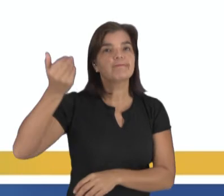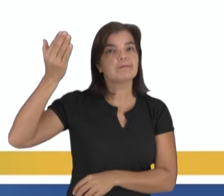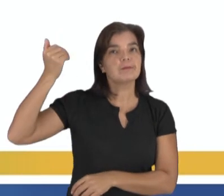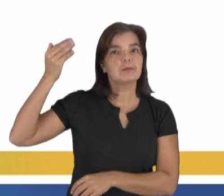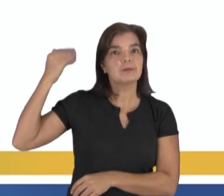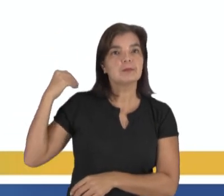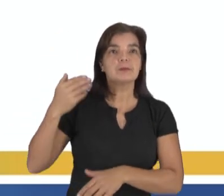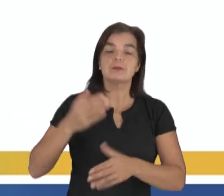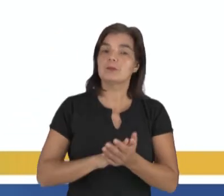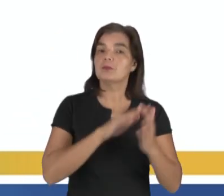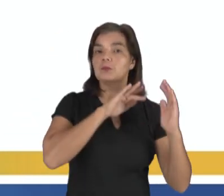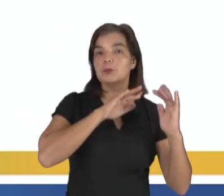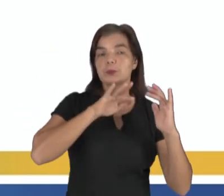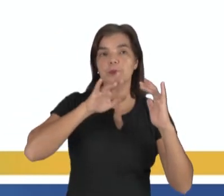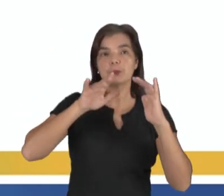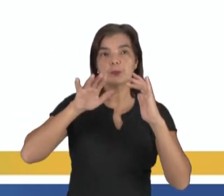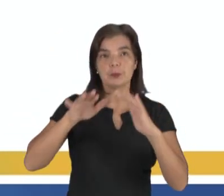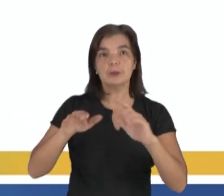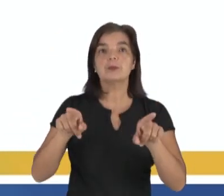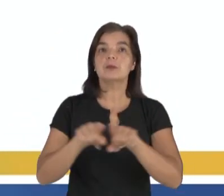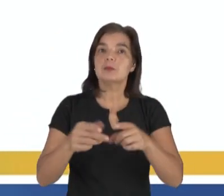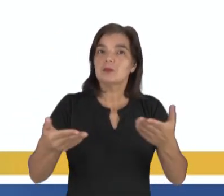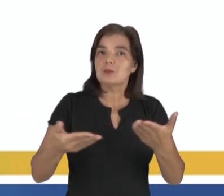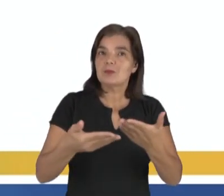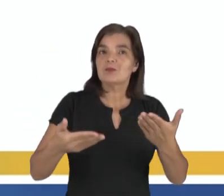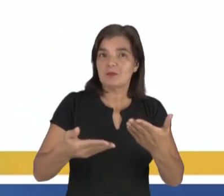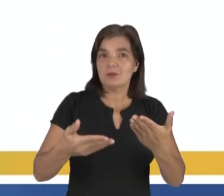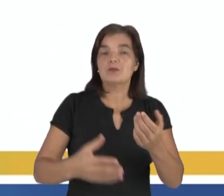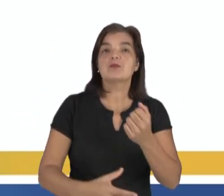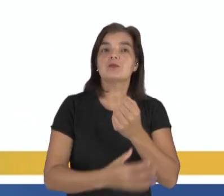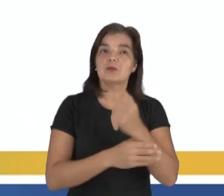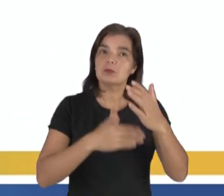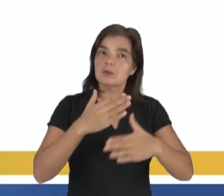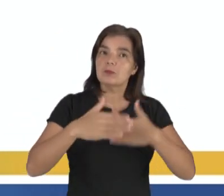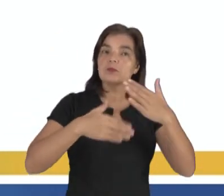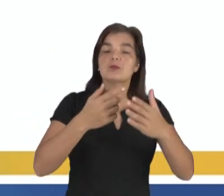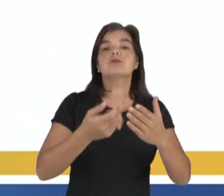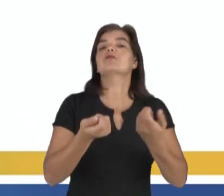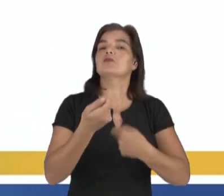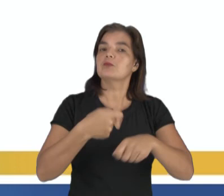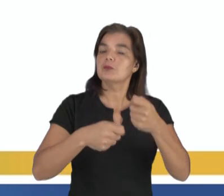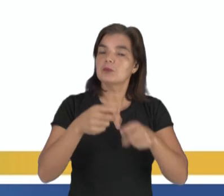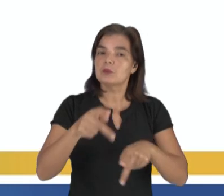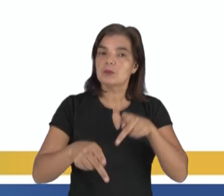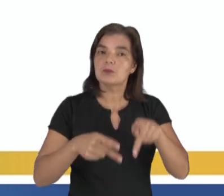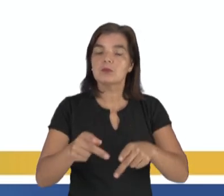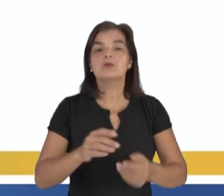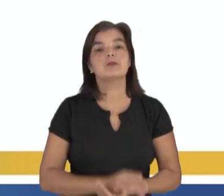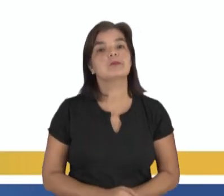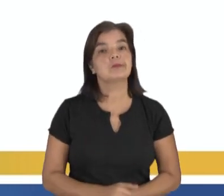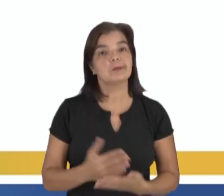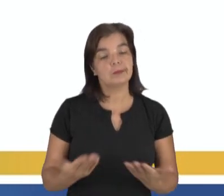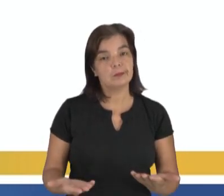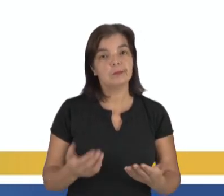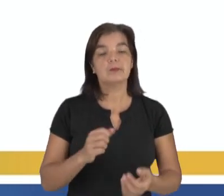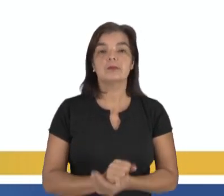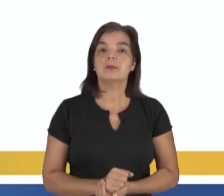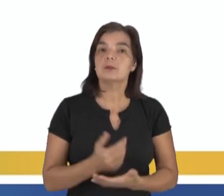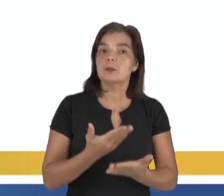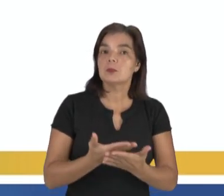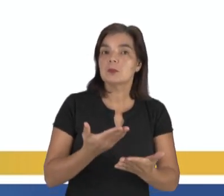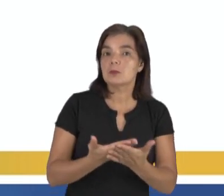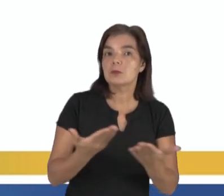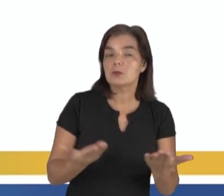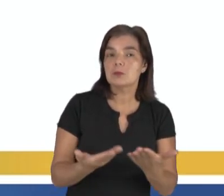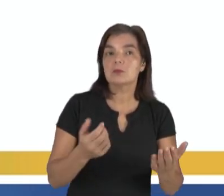prejuízo das antigas colônias durante a expansão colonial, que devem hoje sustentar o crescimento econômico dos povos. Então, aí, conforme nós